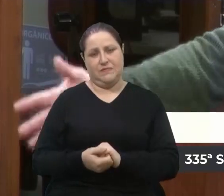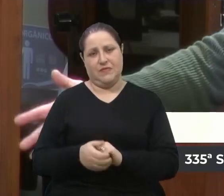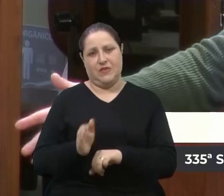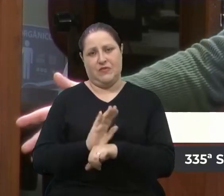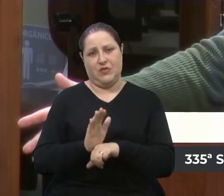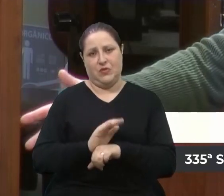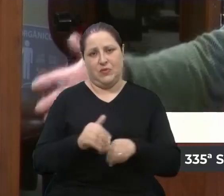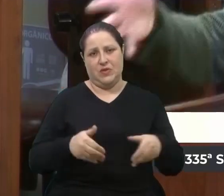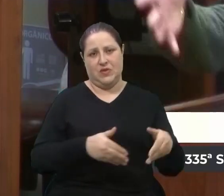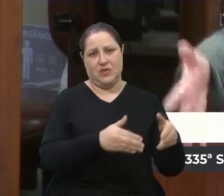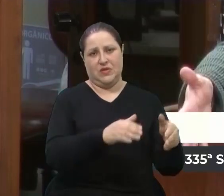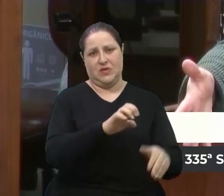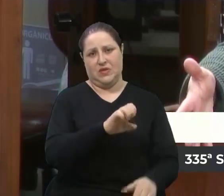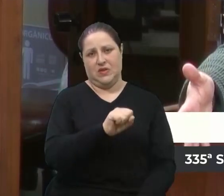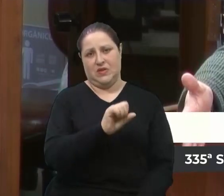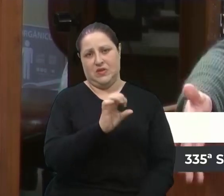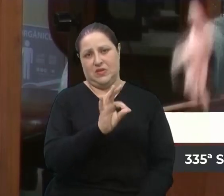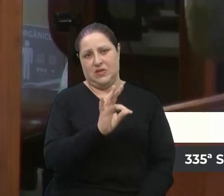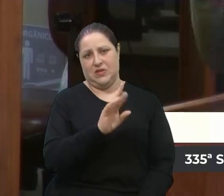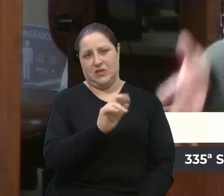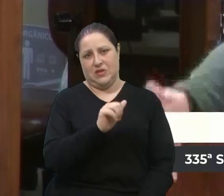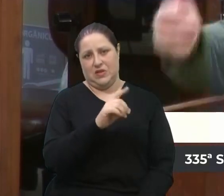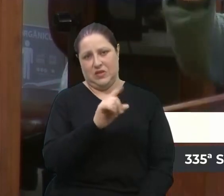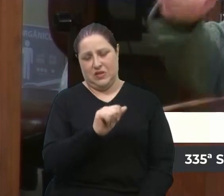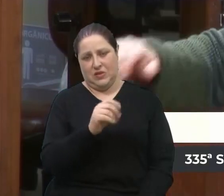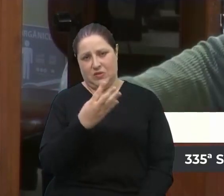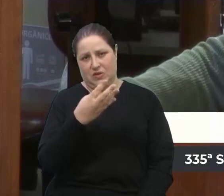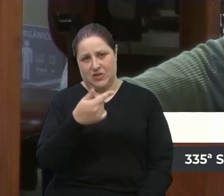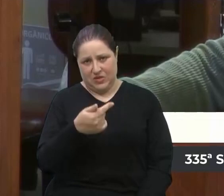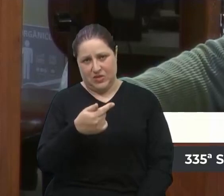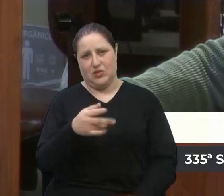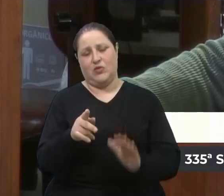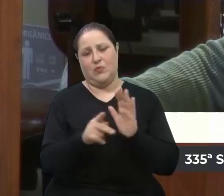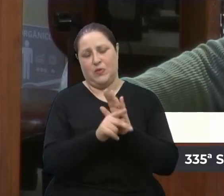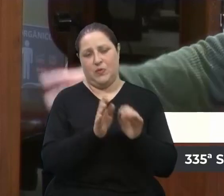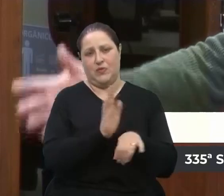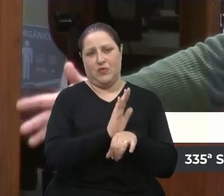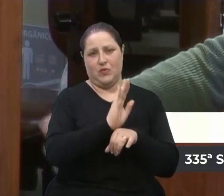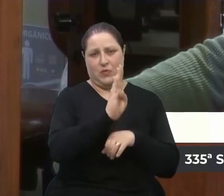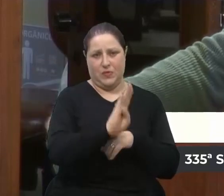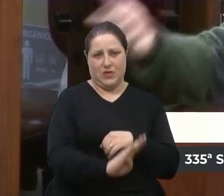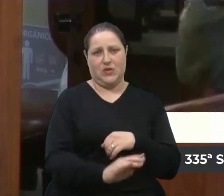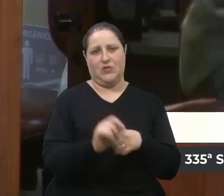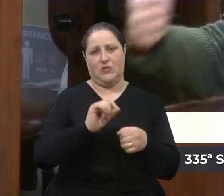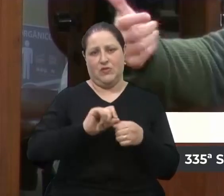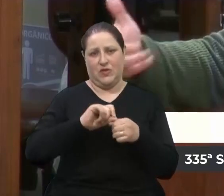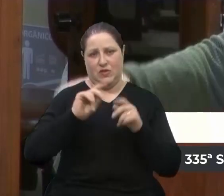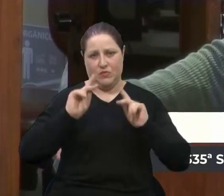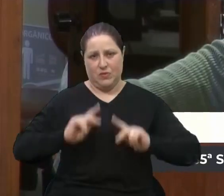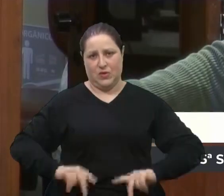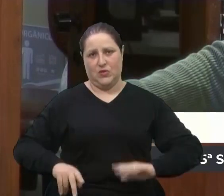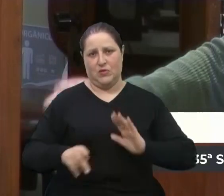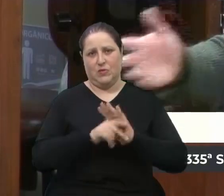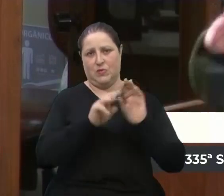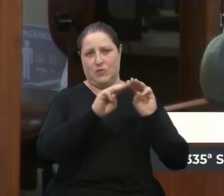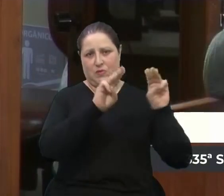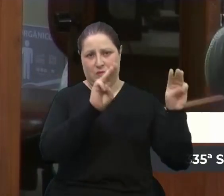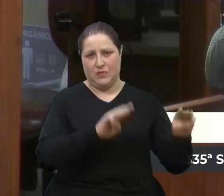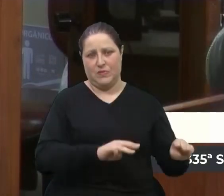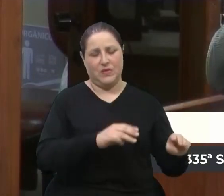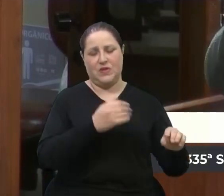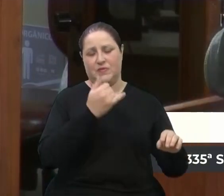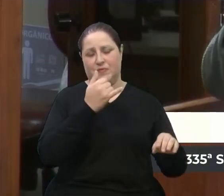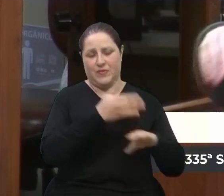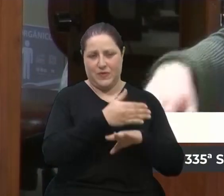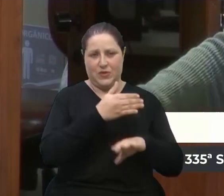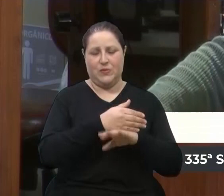Estrada 47, um filme brasileiro que foi feito para os febianos. Então, é muito importante, é um filme recente, de